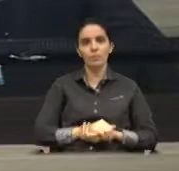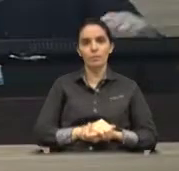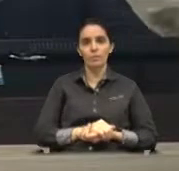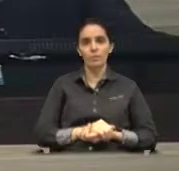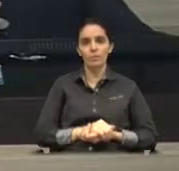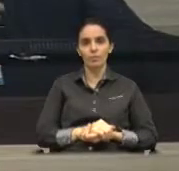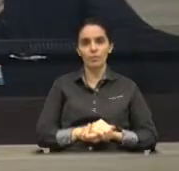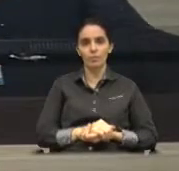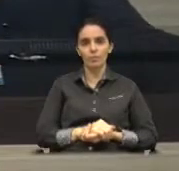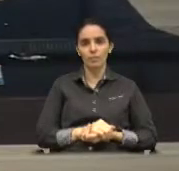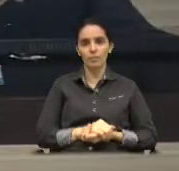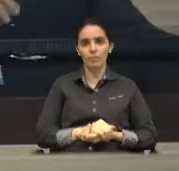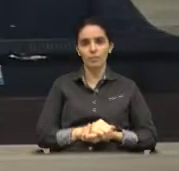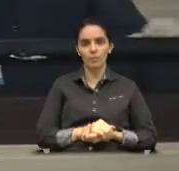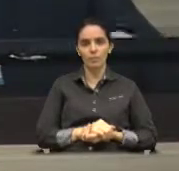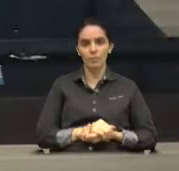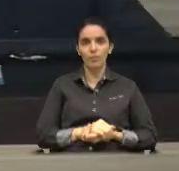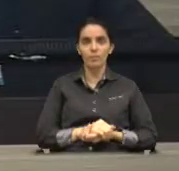moção.